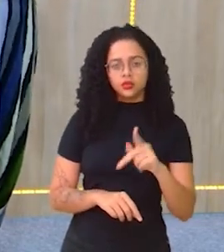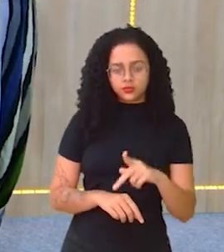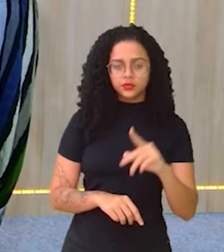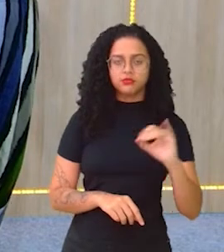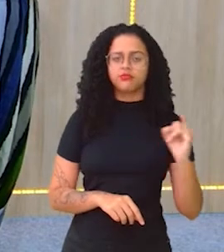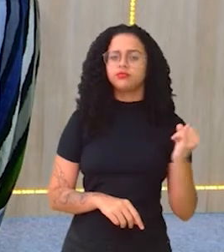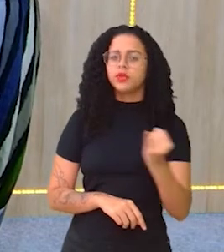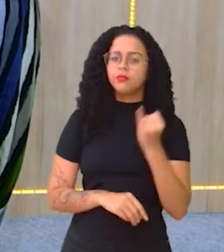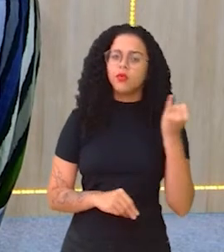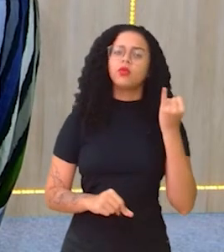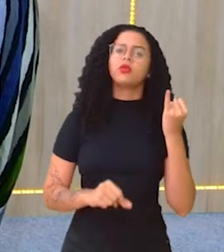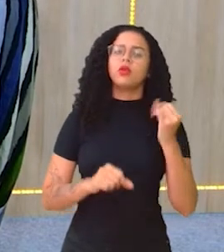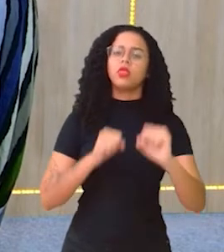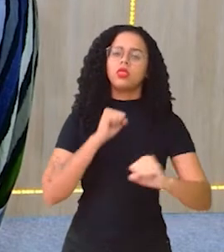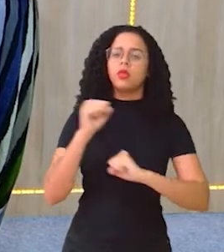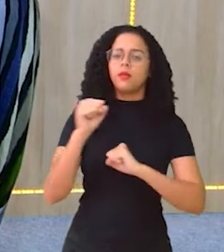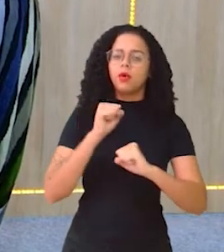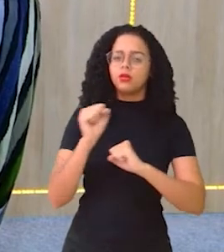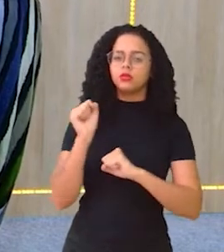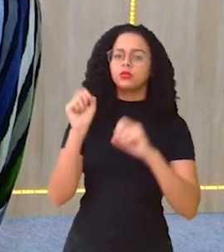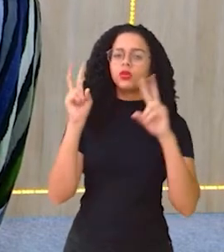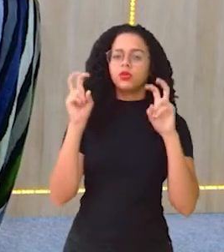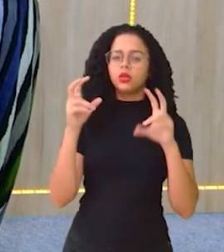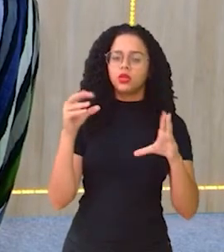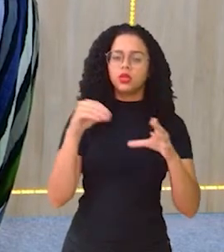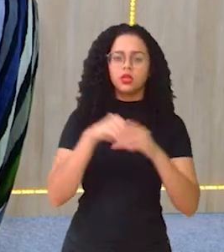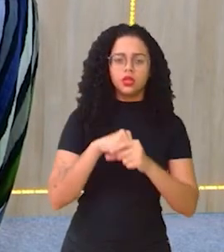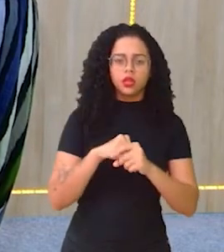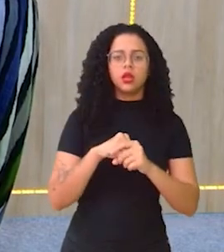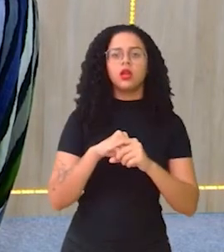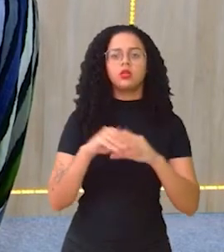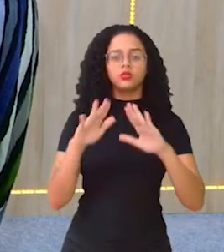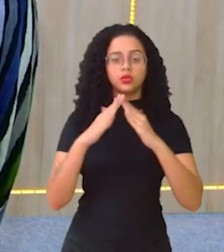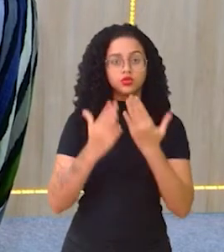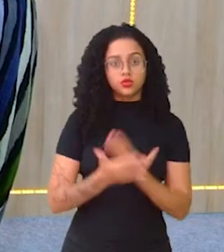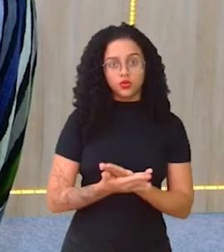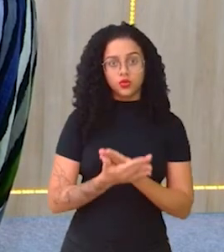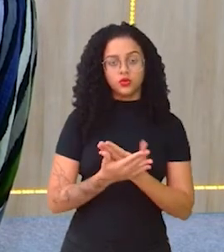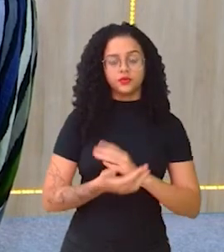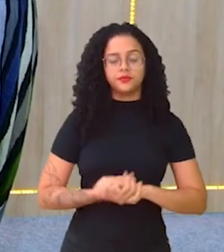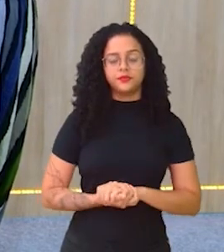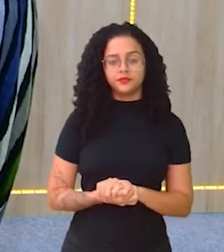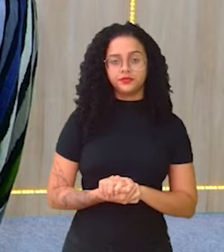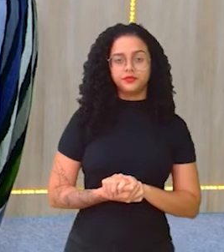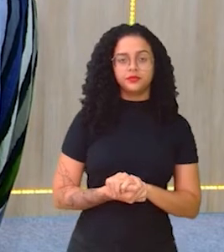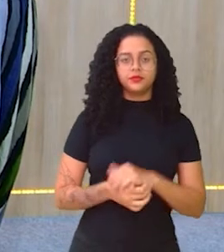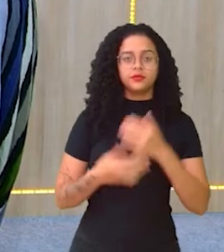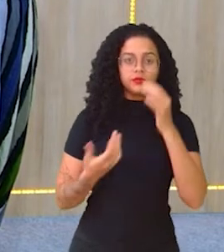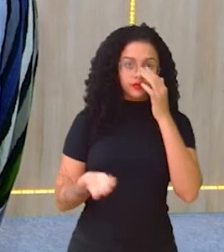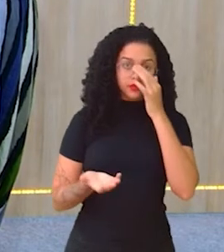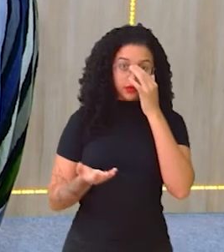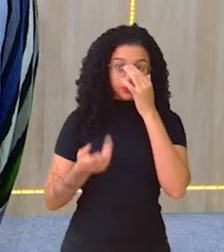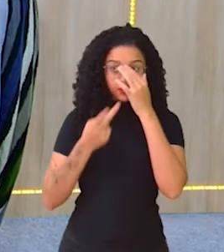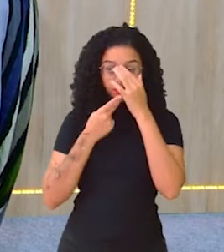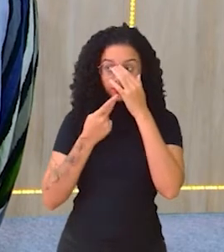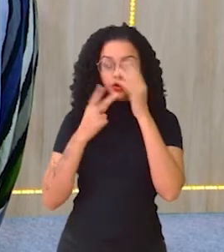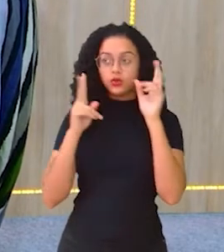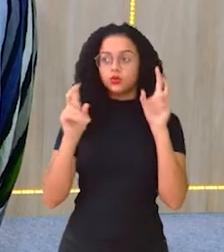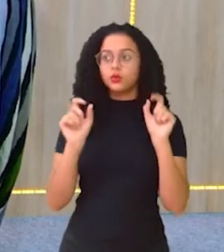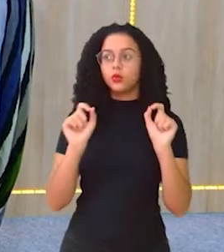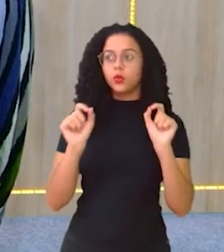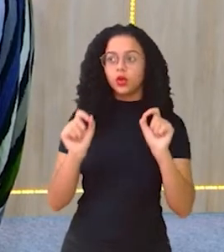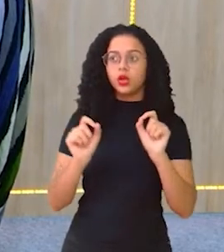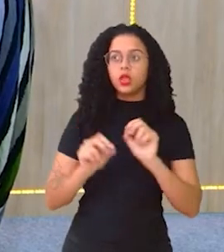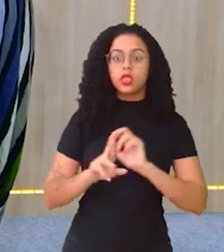mais debatido dentro das próprias instituições de ensino. E a gente vai falar sobre o que não